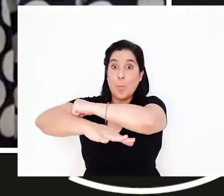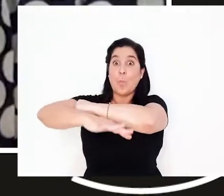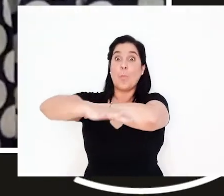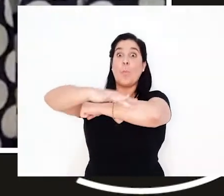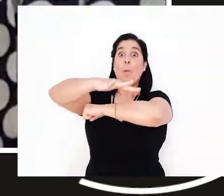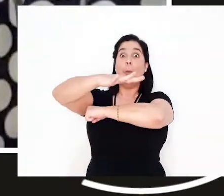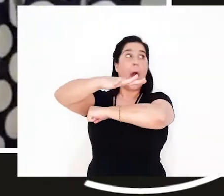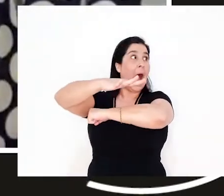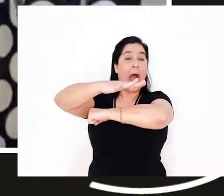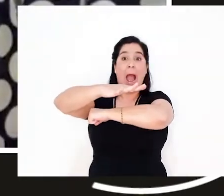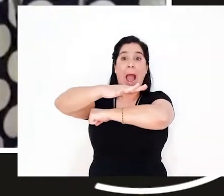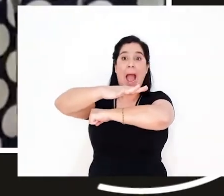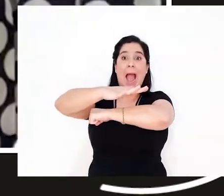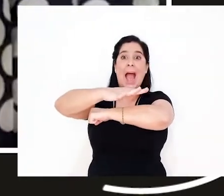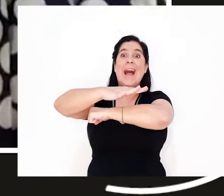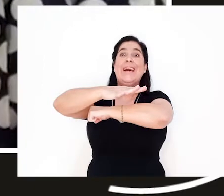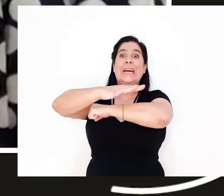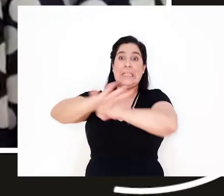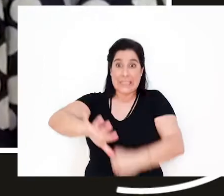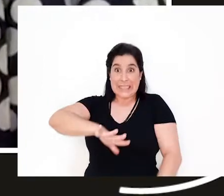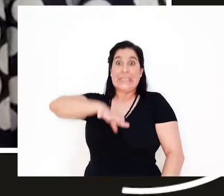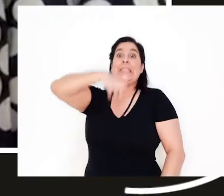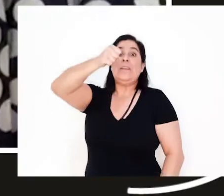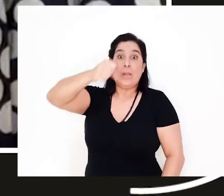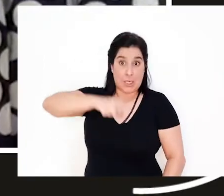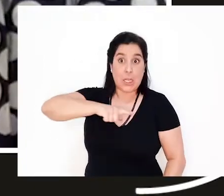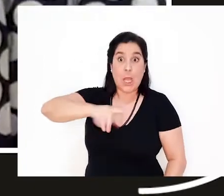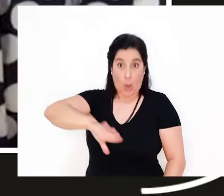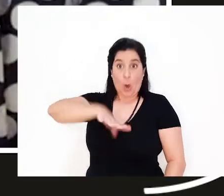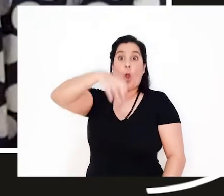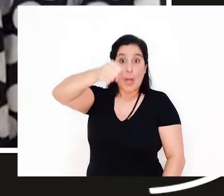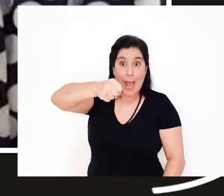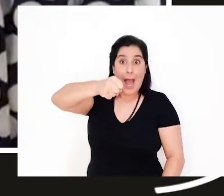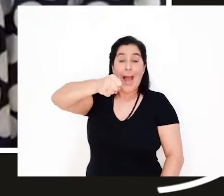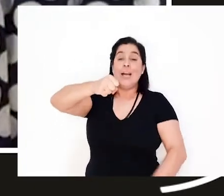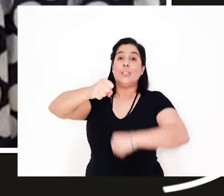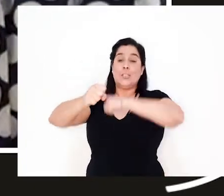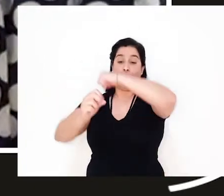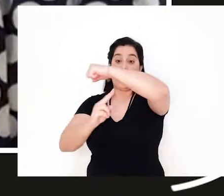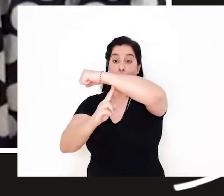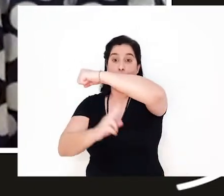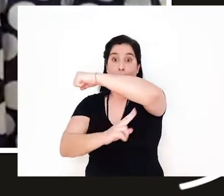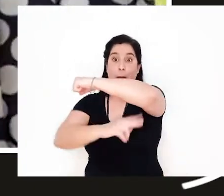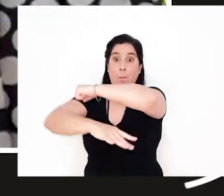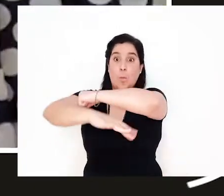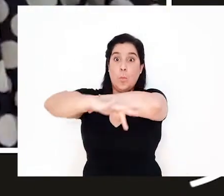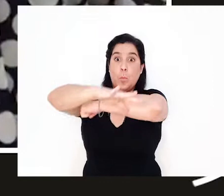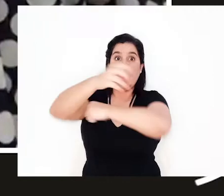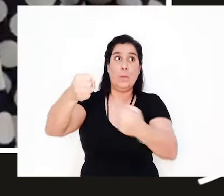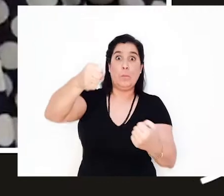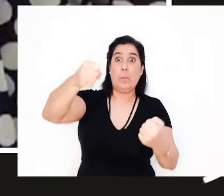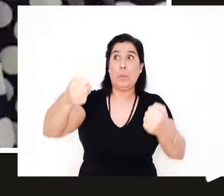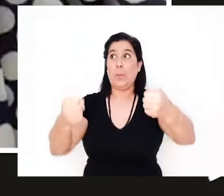a coragem mesmo e passar no meio daquela ponte que a gente não sabia se estava ali. O rio passando por cima da ponte, né? Isso acontece muito